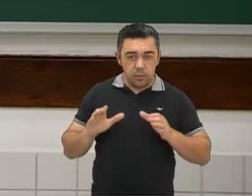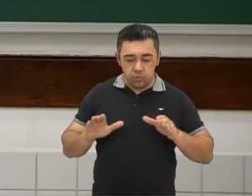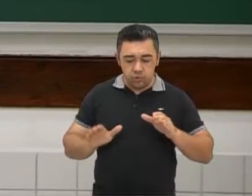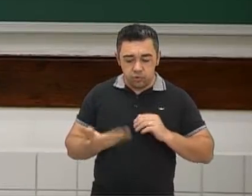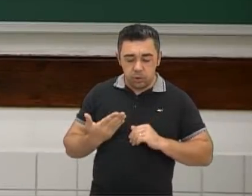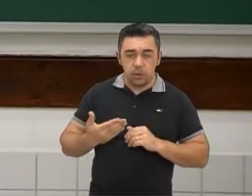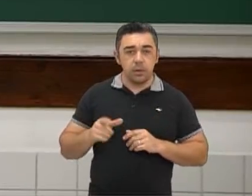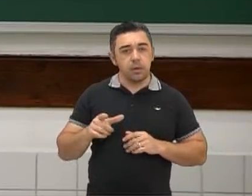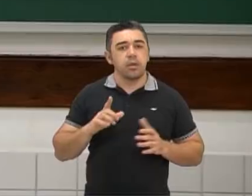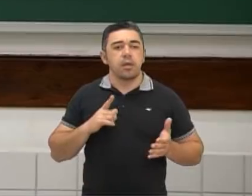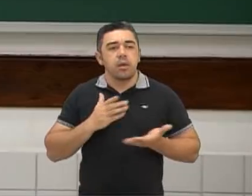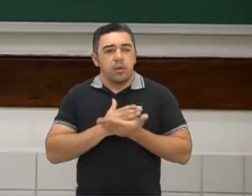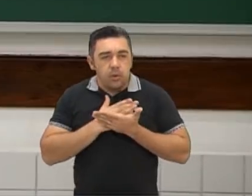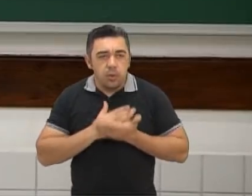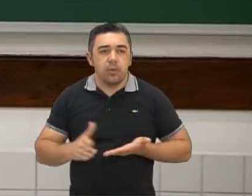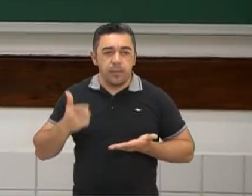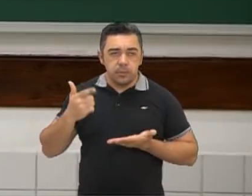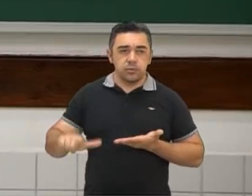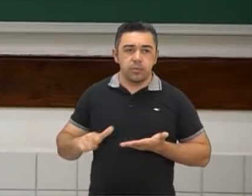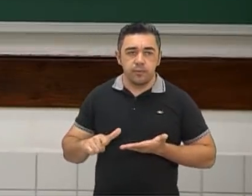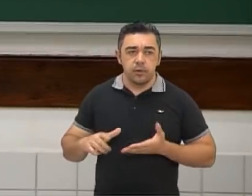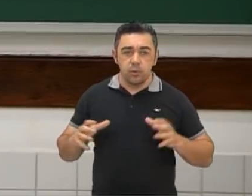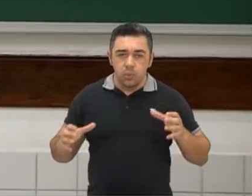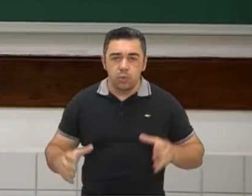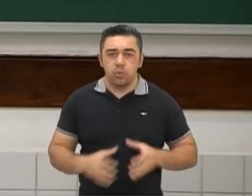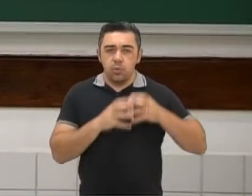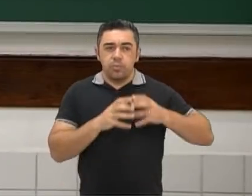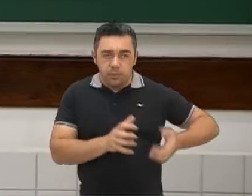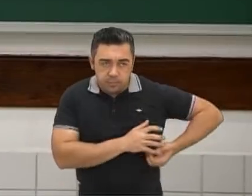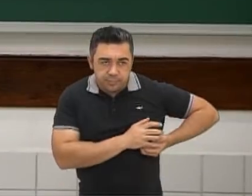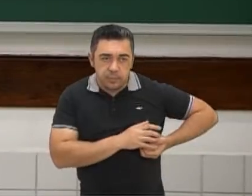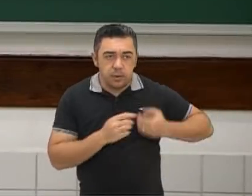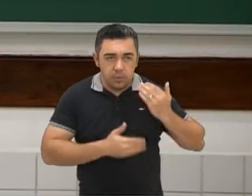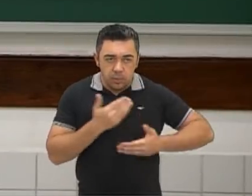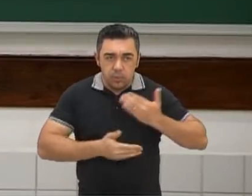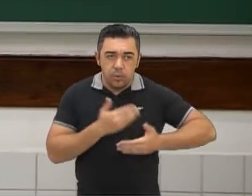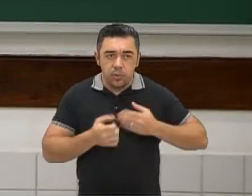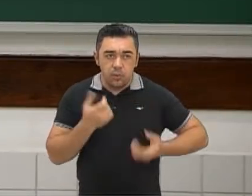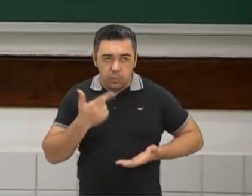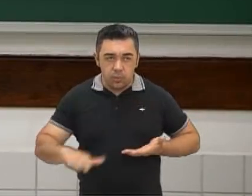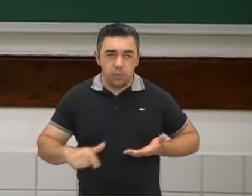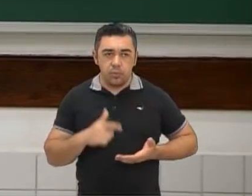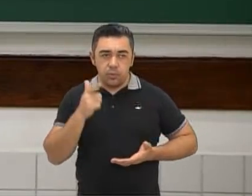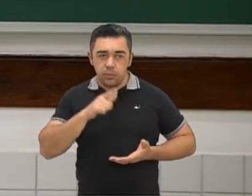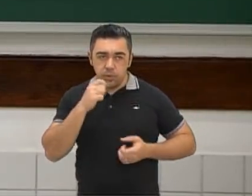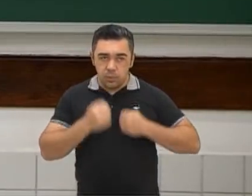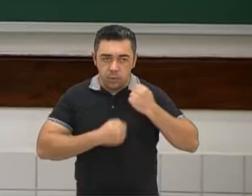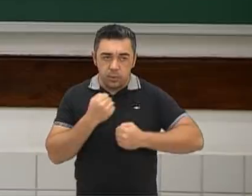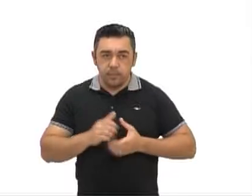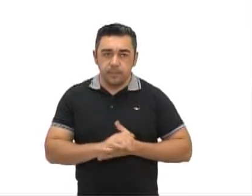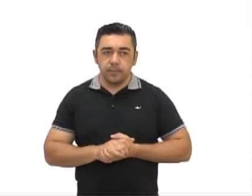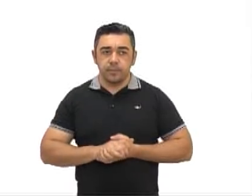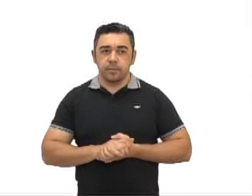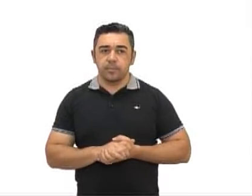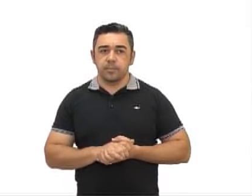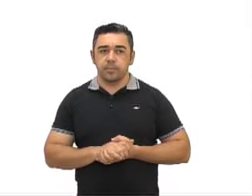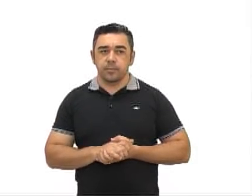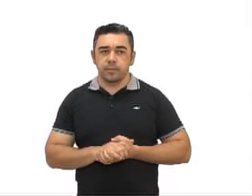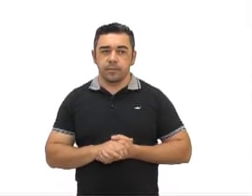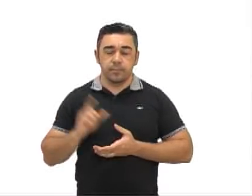bola sai dessa formação, o time que pegar a bola inicia novamente a corrida em direção à linha.